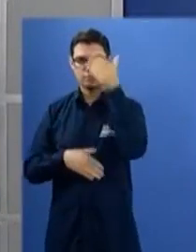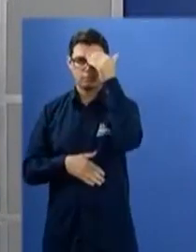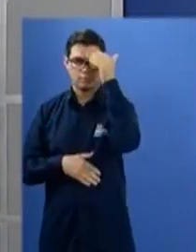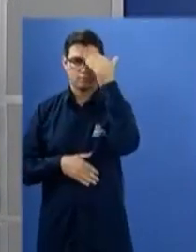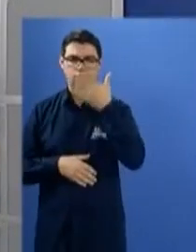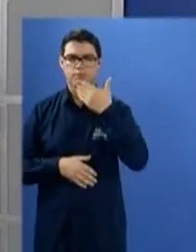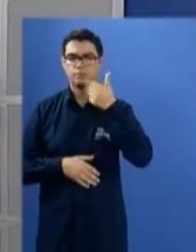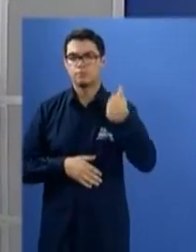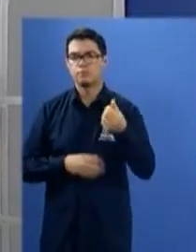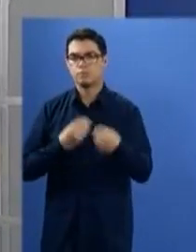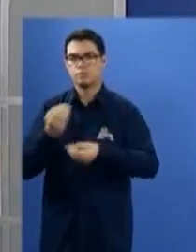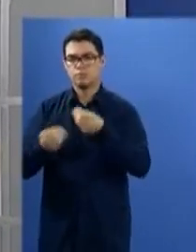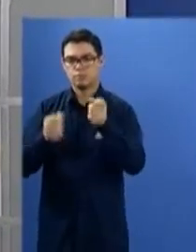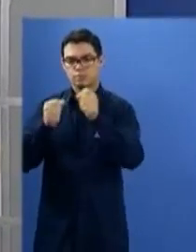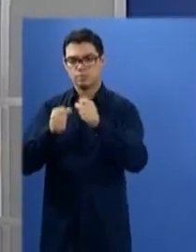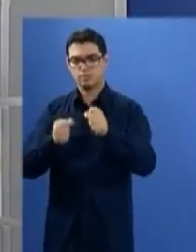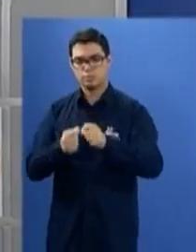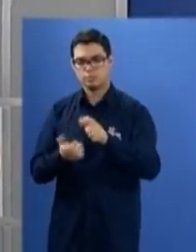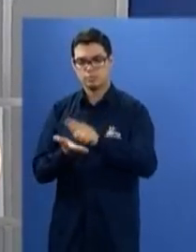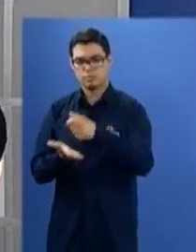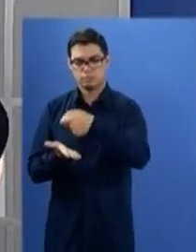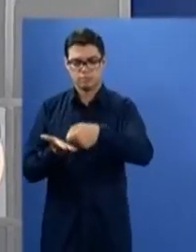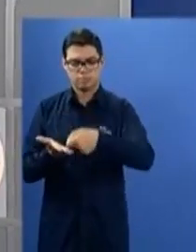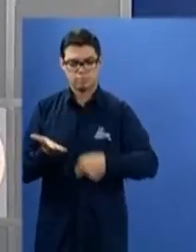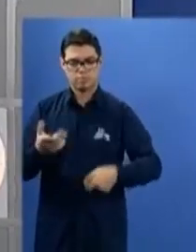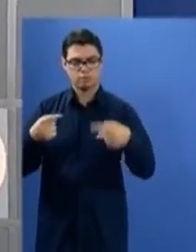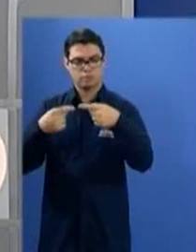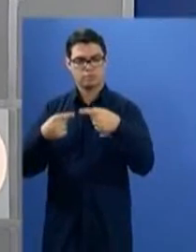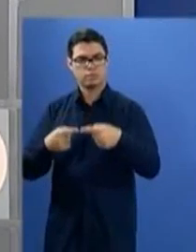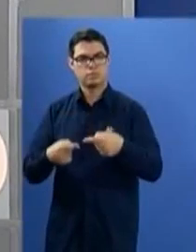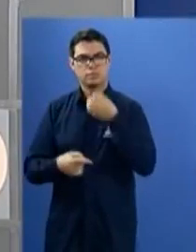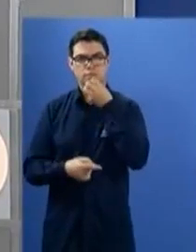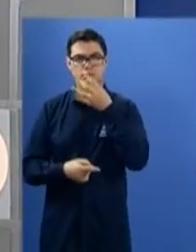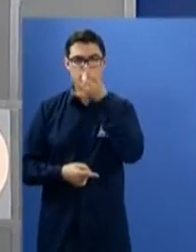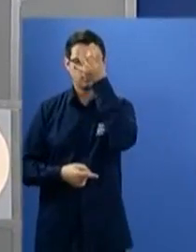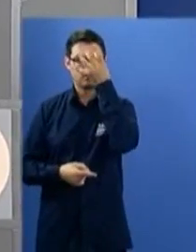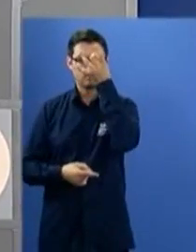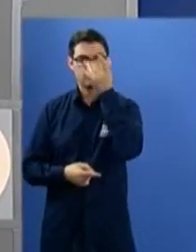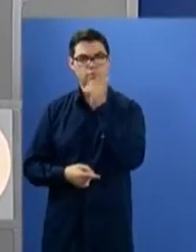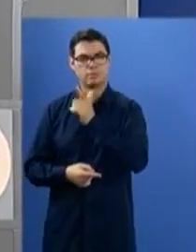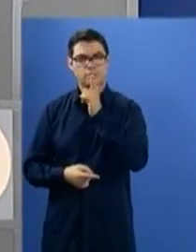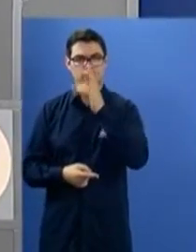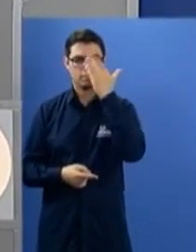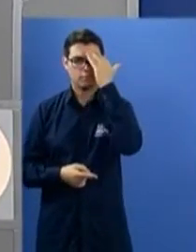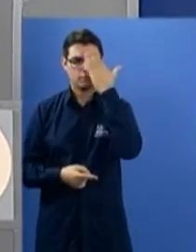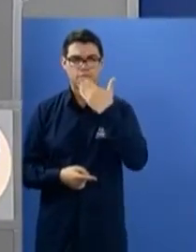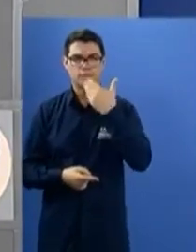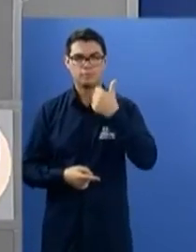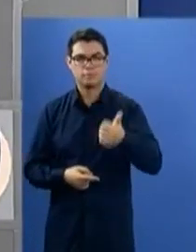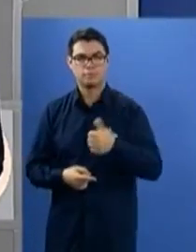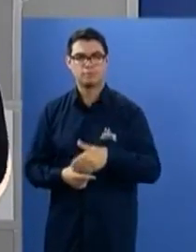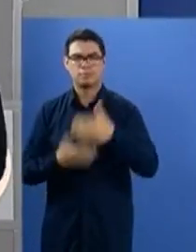entenda como ela é aplicada e que fique bem fácil para você compreender isso.